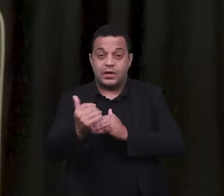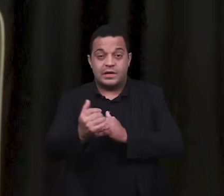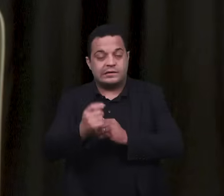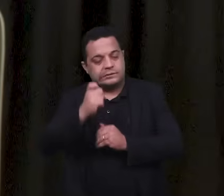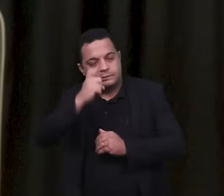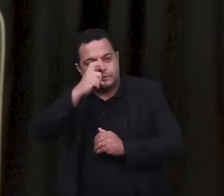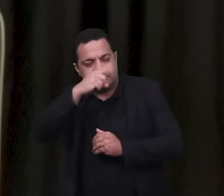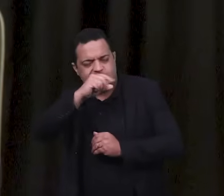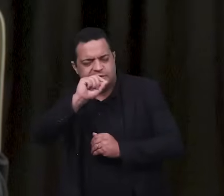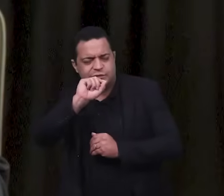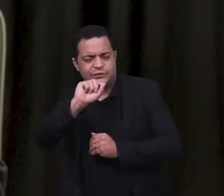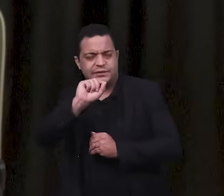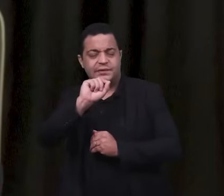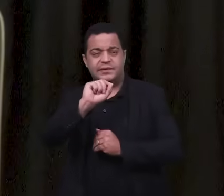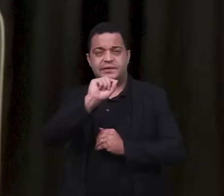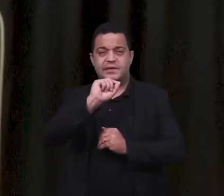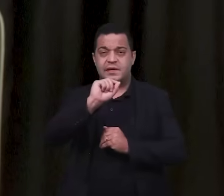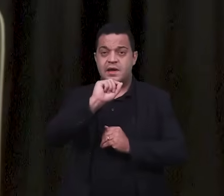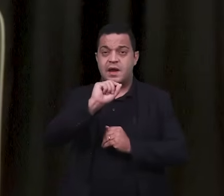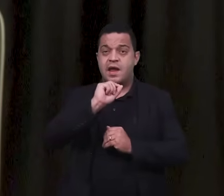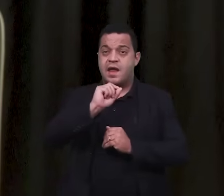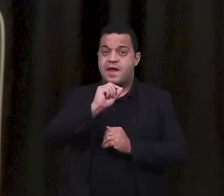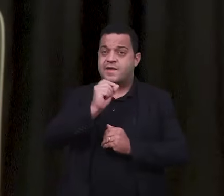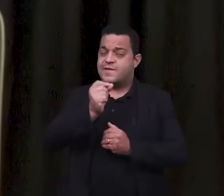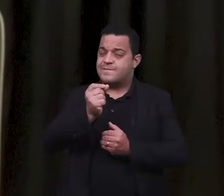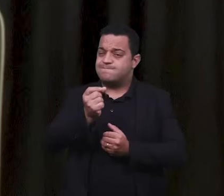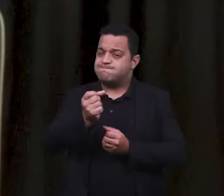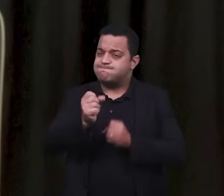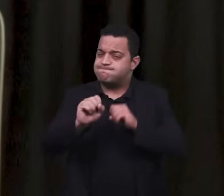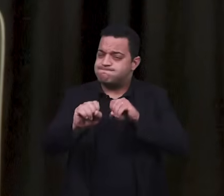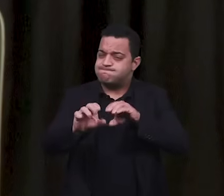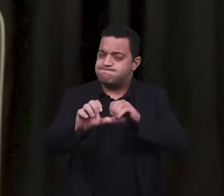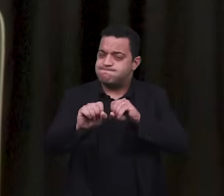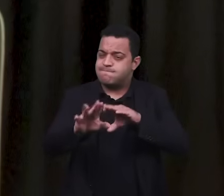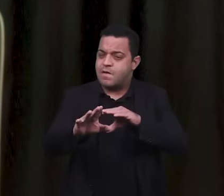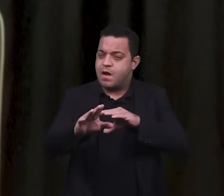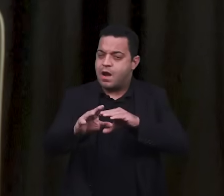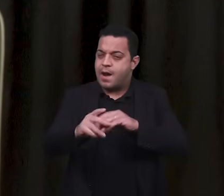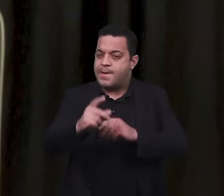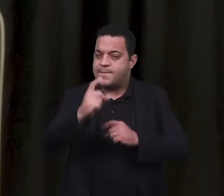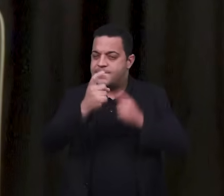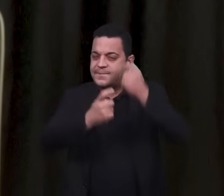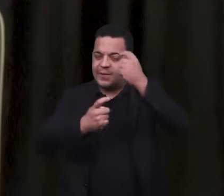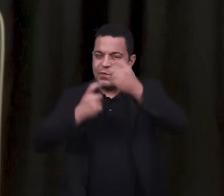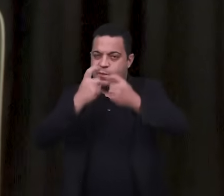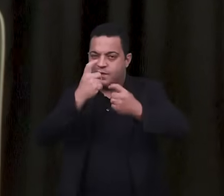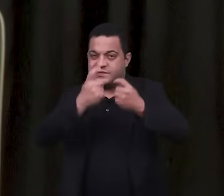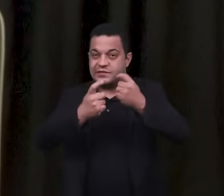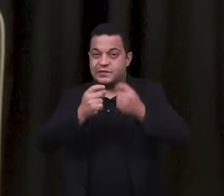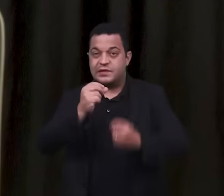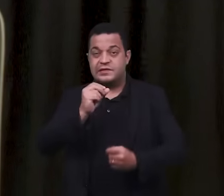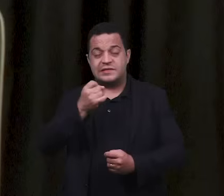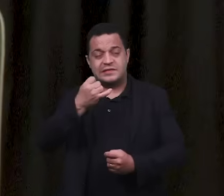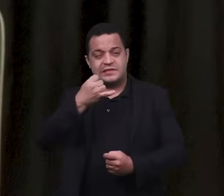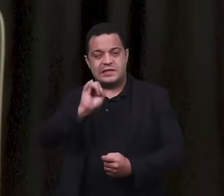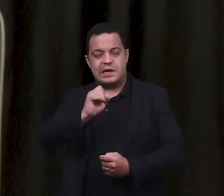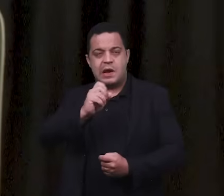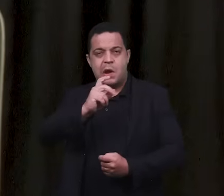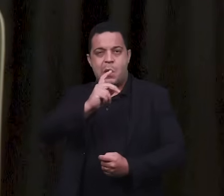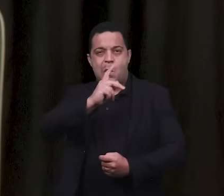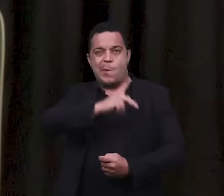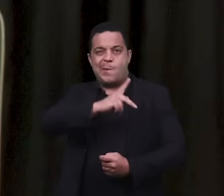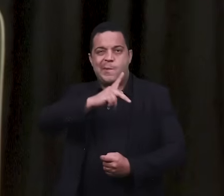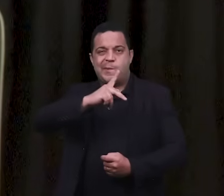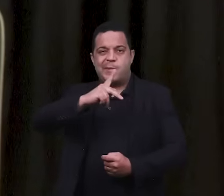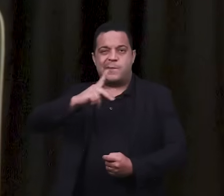atenção para esse aspecto relacionado ao ministério do pastor, ou seja, a ética no ministério pastoral,